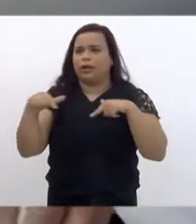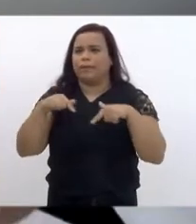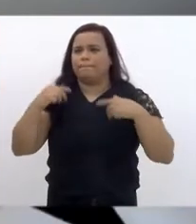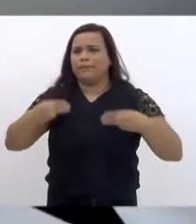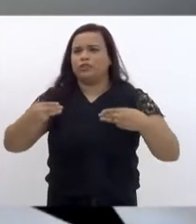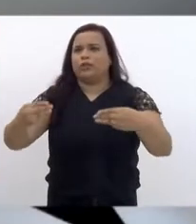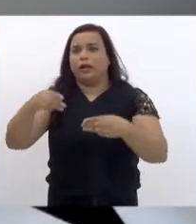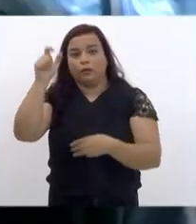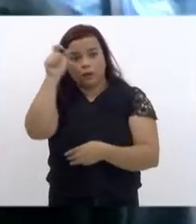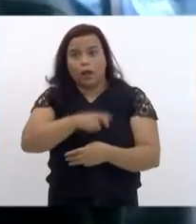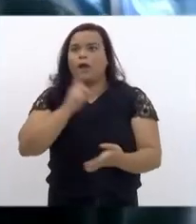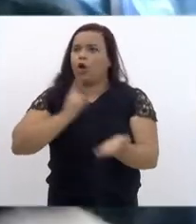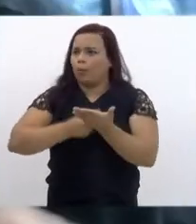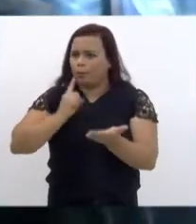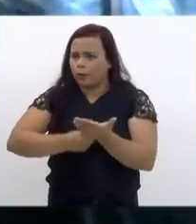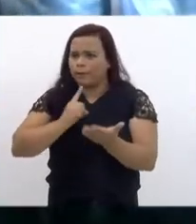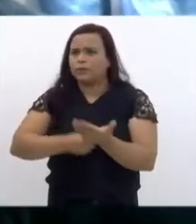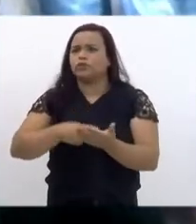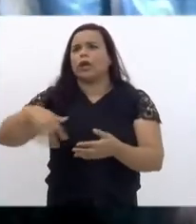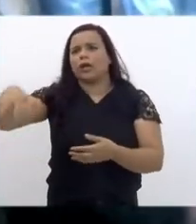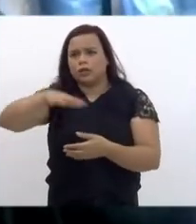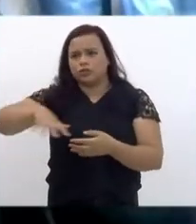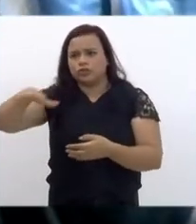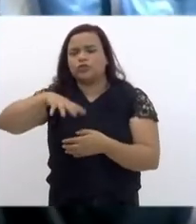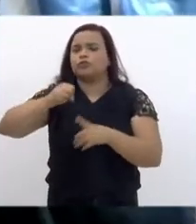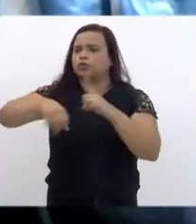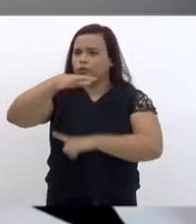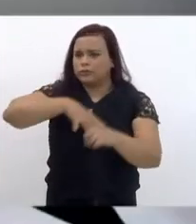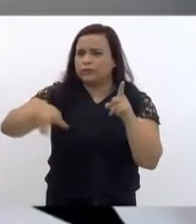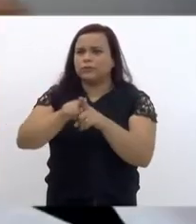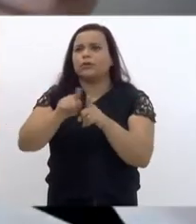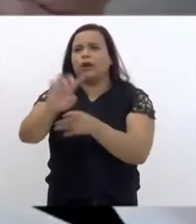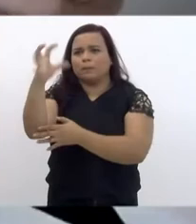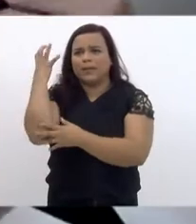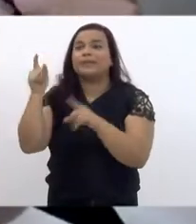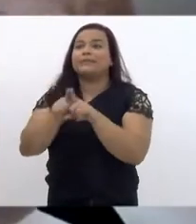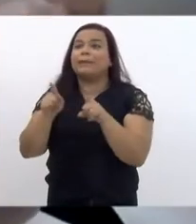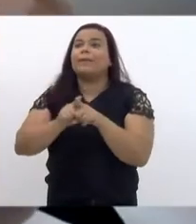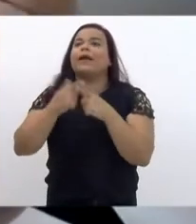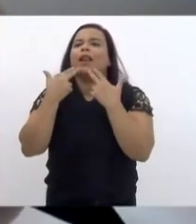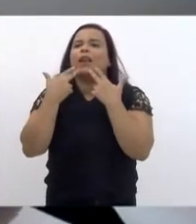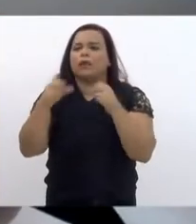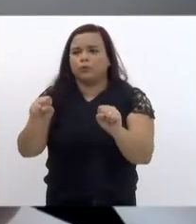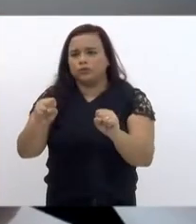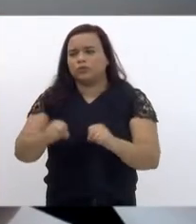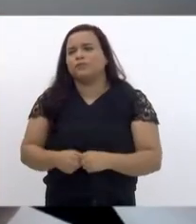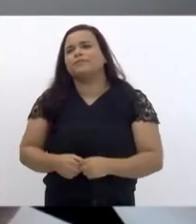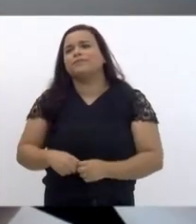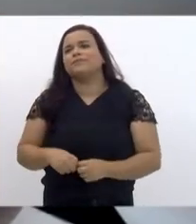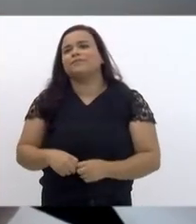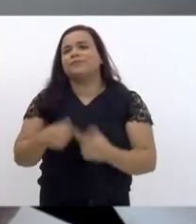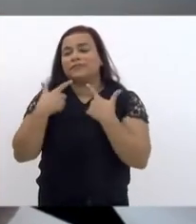questão ambiental e social. Eu queria registrar isso. E linguística também. Linguística. Errada.